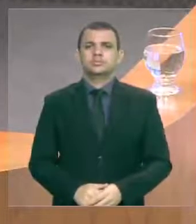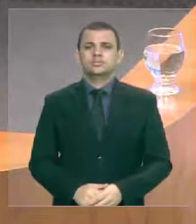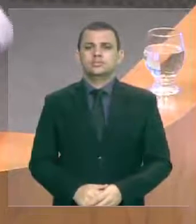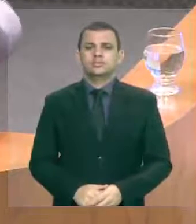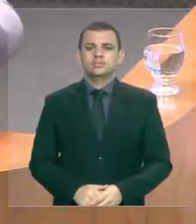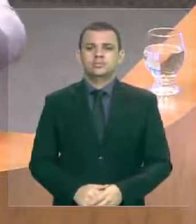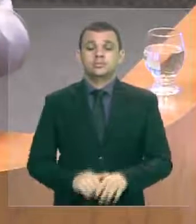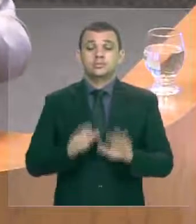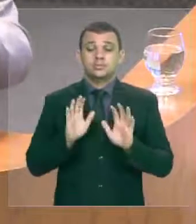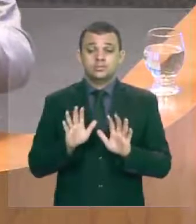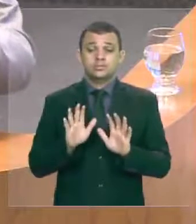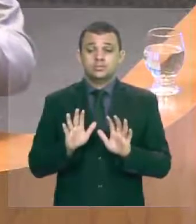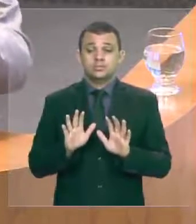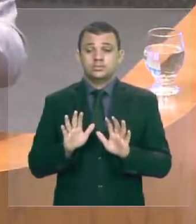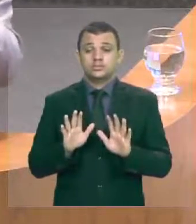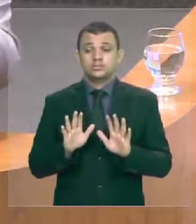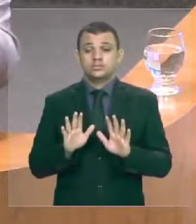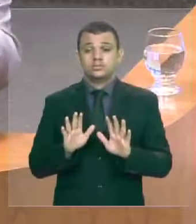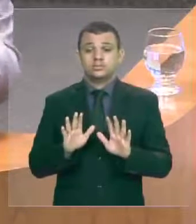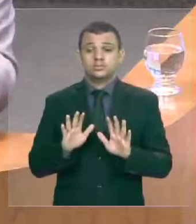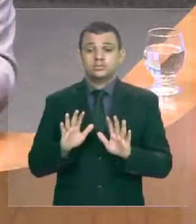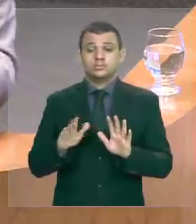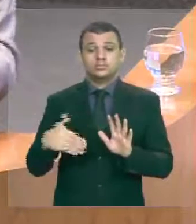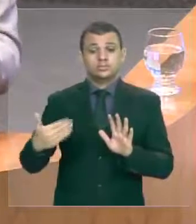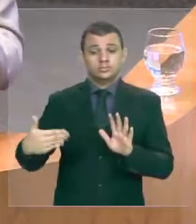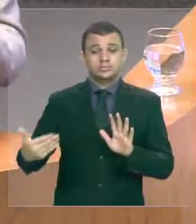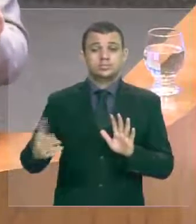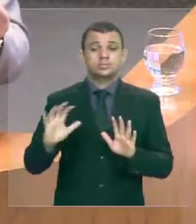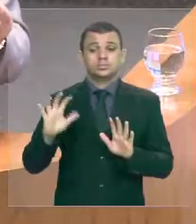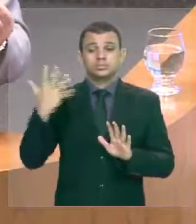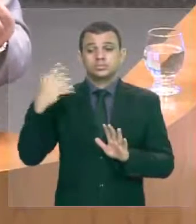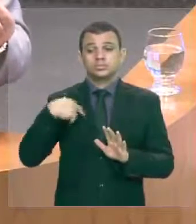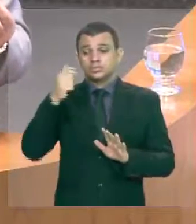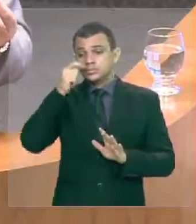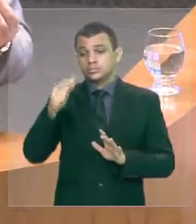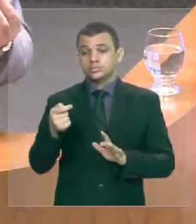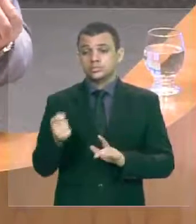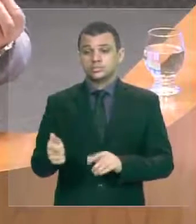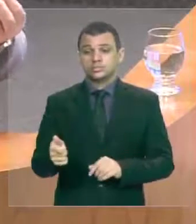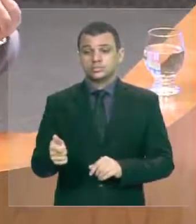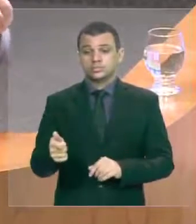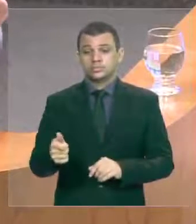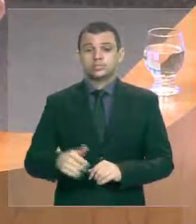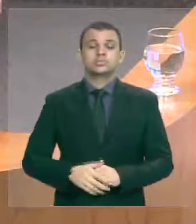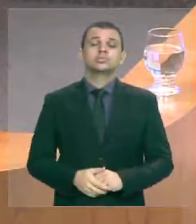Mas aí surge o interesse menor.